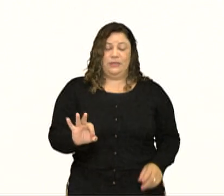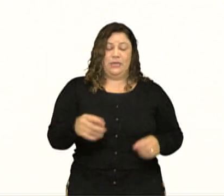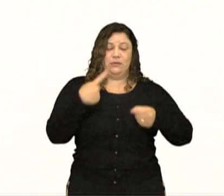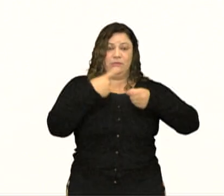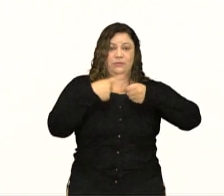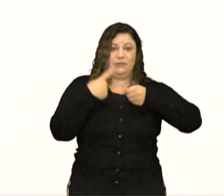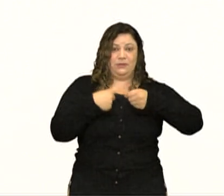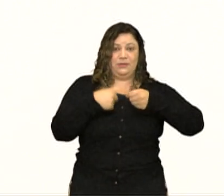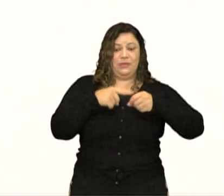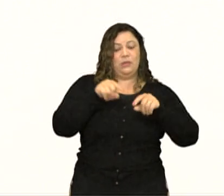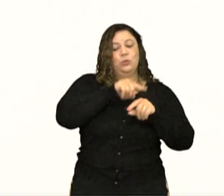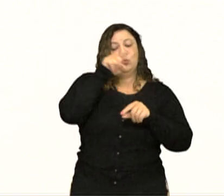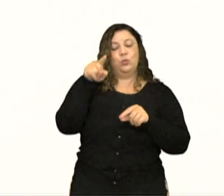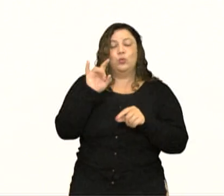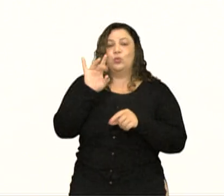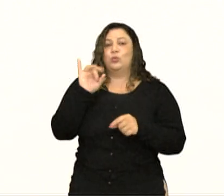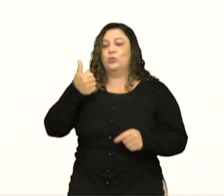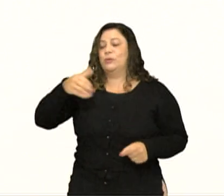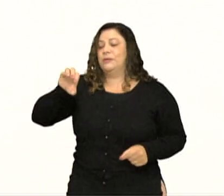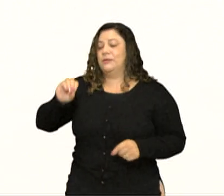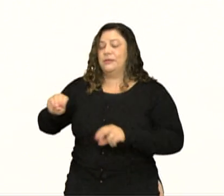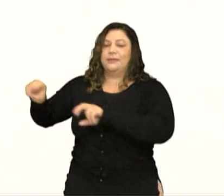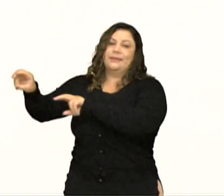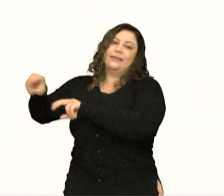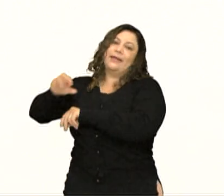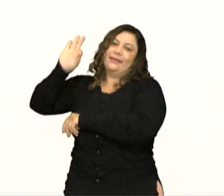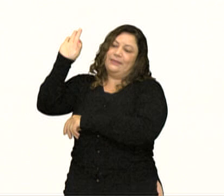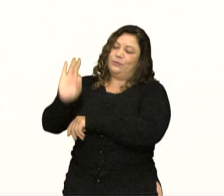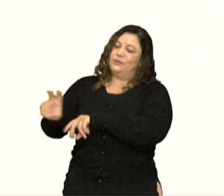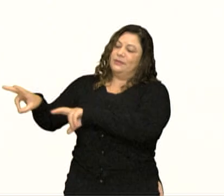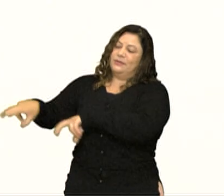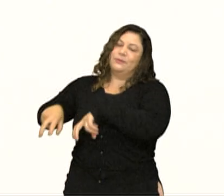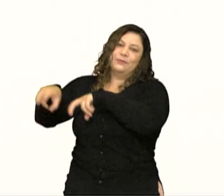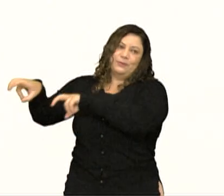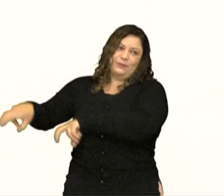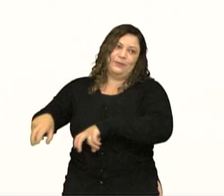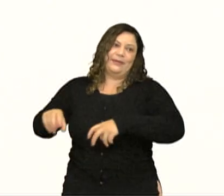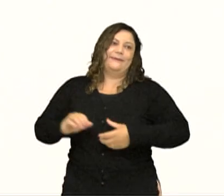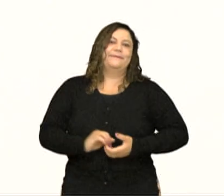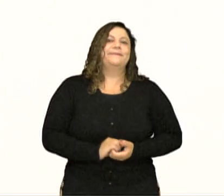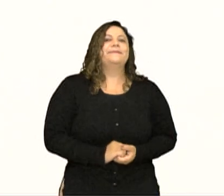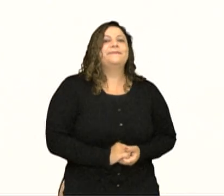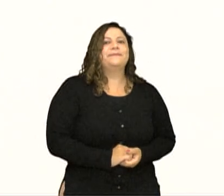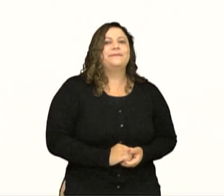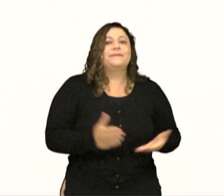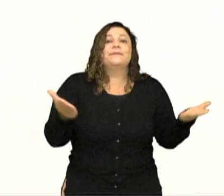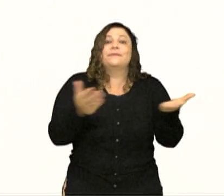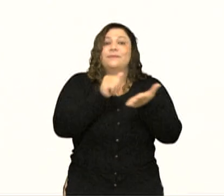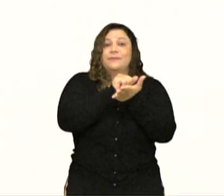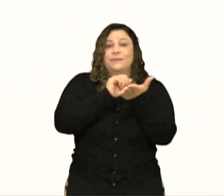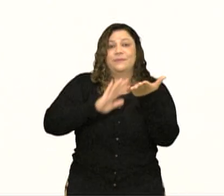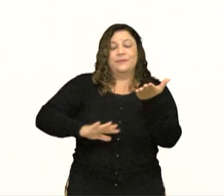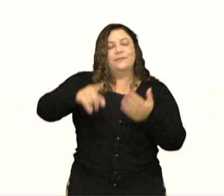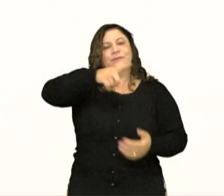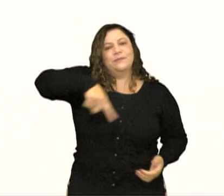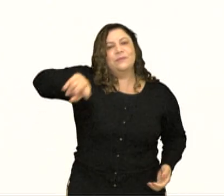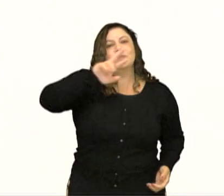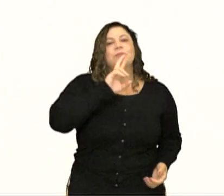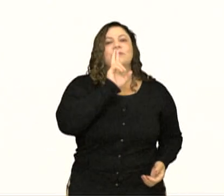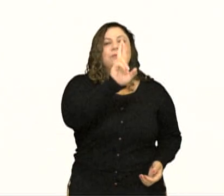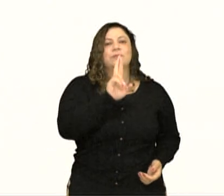só 10% em áreas rurais, ok? E aí, mais uma atividadezinha ali para vocês